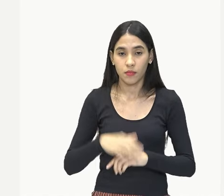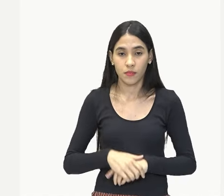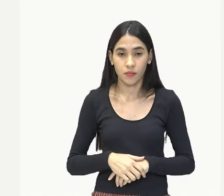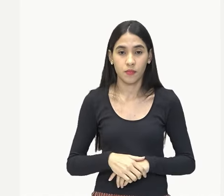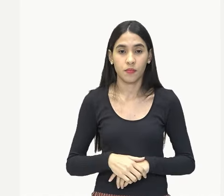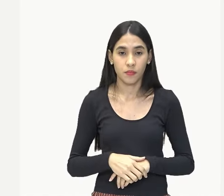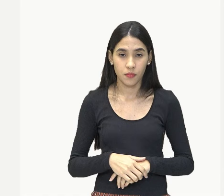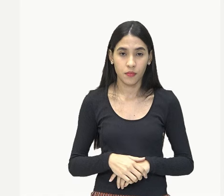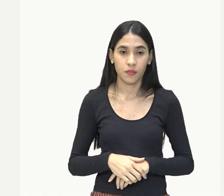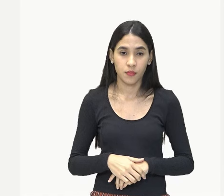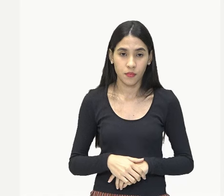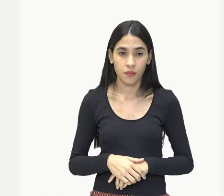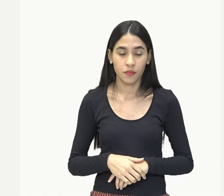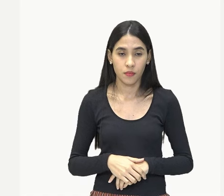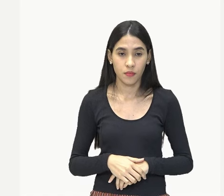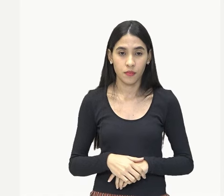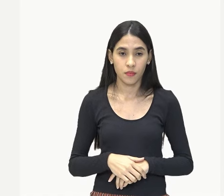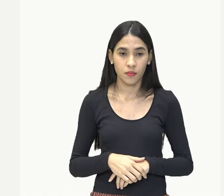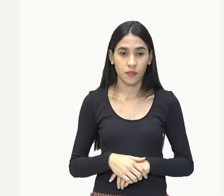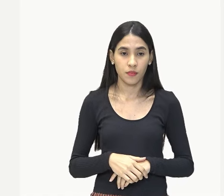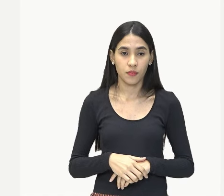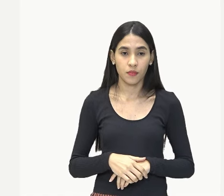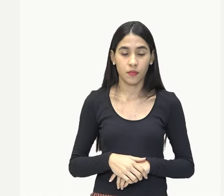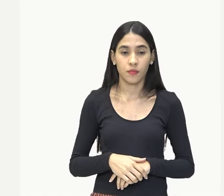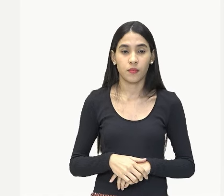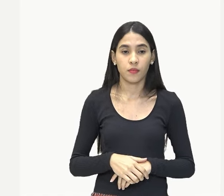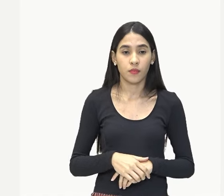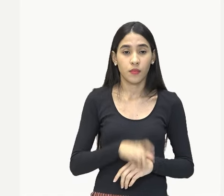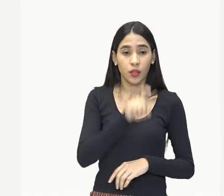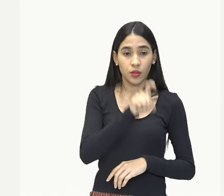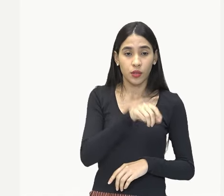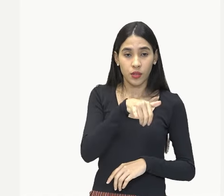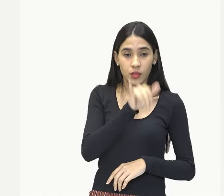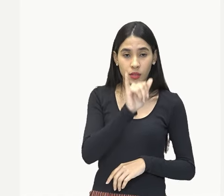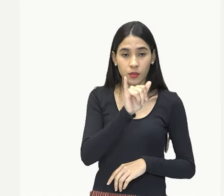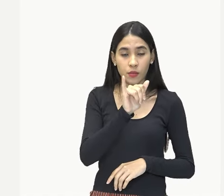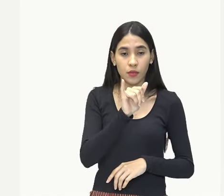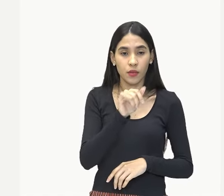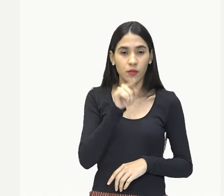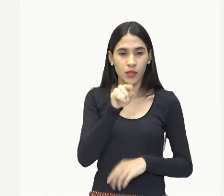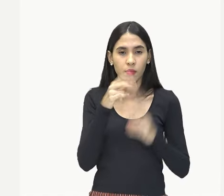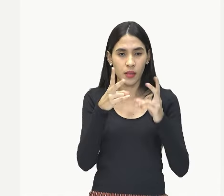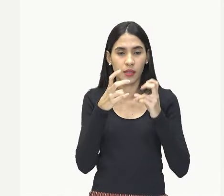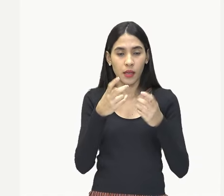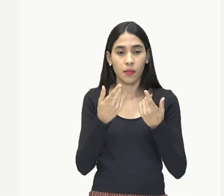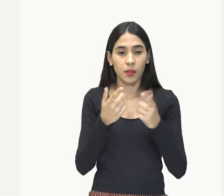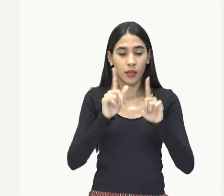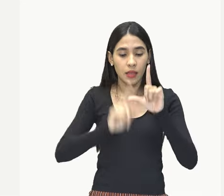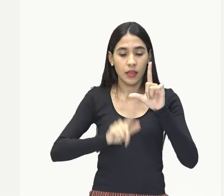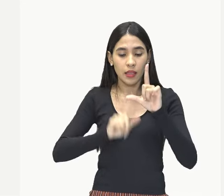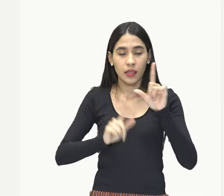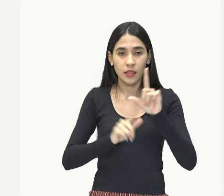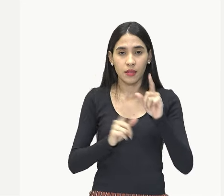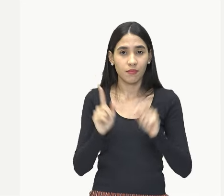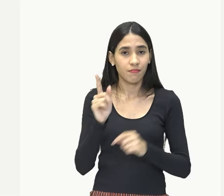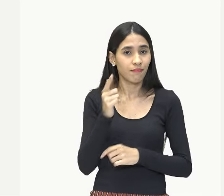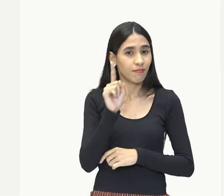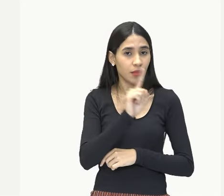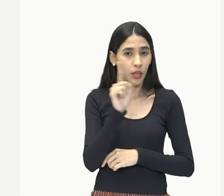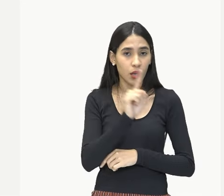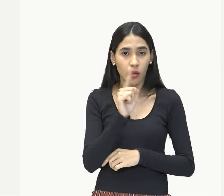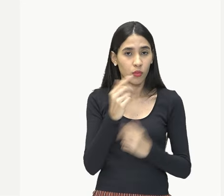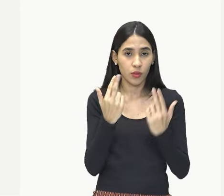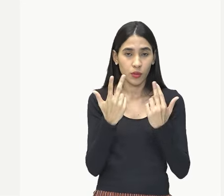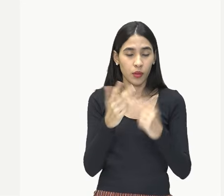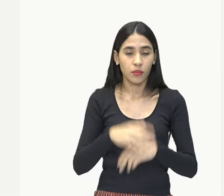positivo. Aí, nós estamos aqui na multiplicação e a parte literal não é igual. Então, não